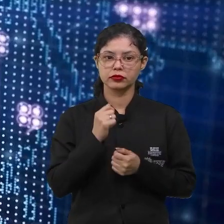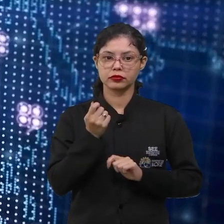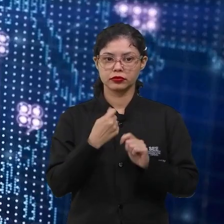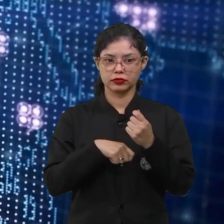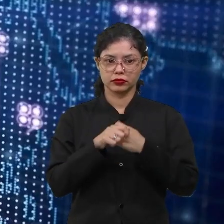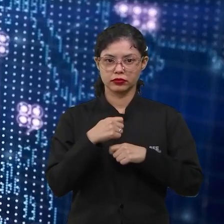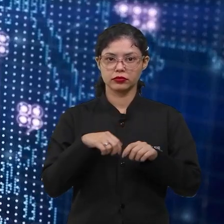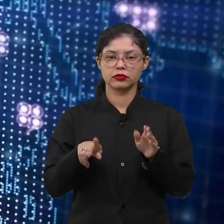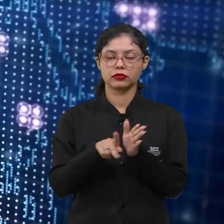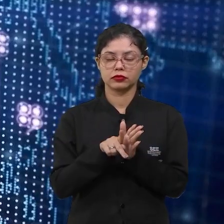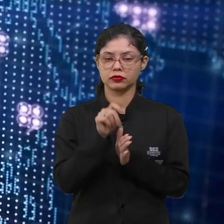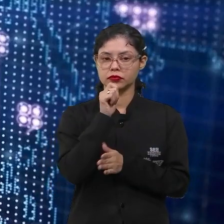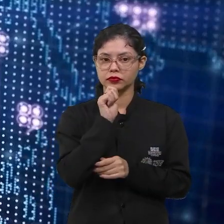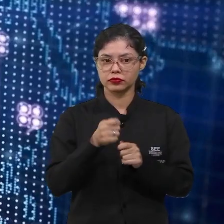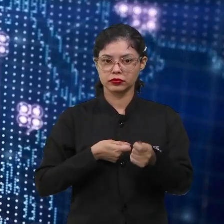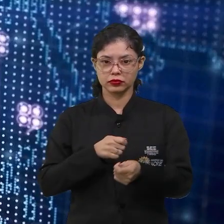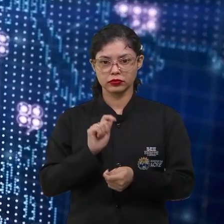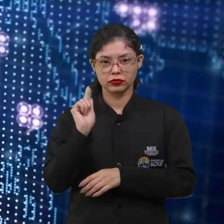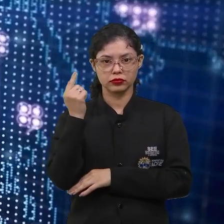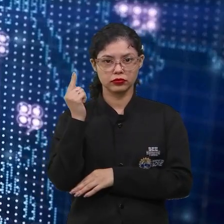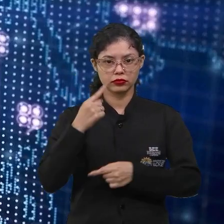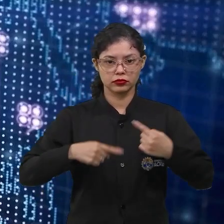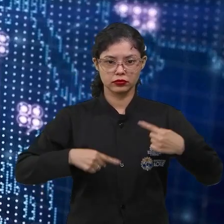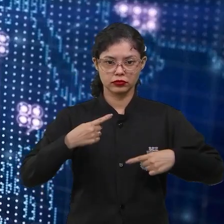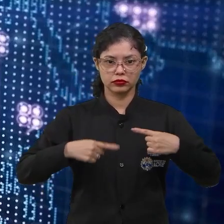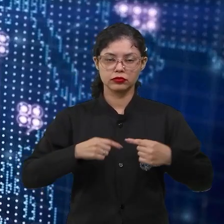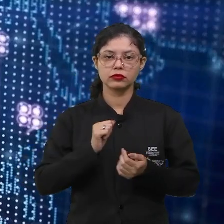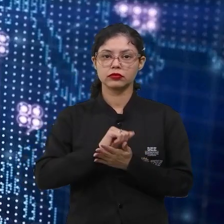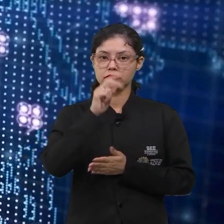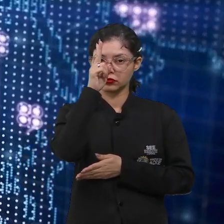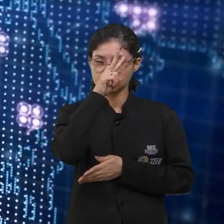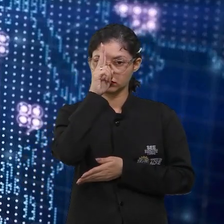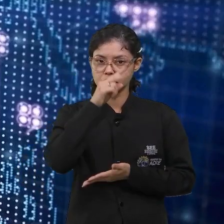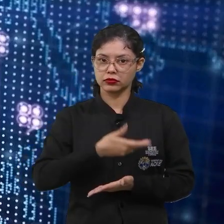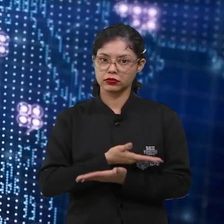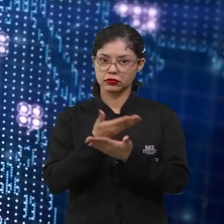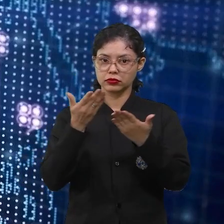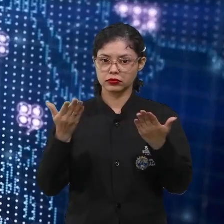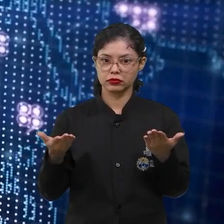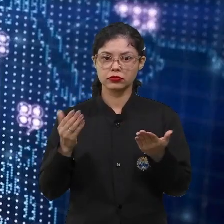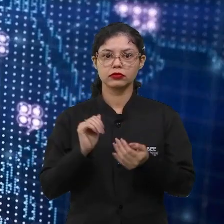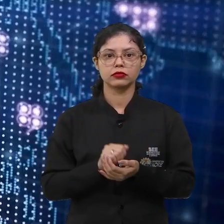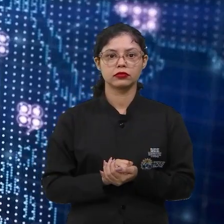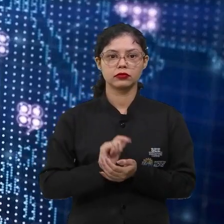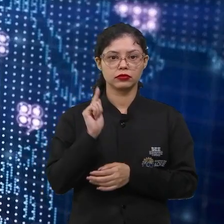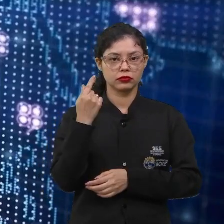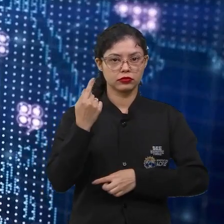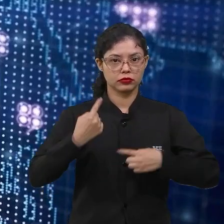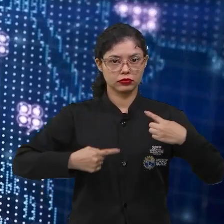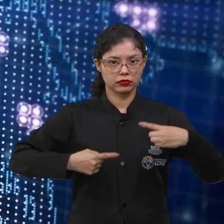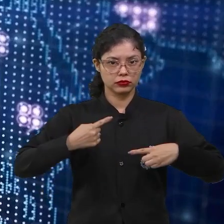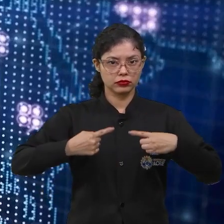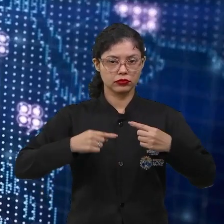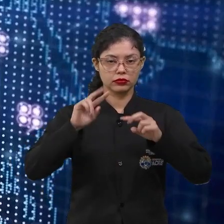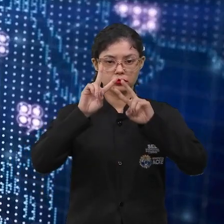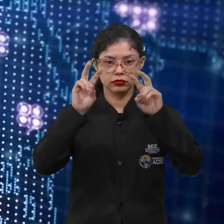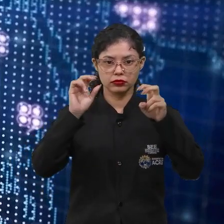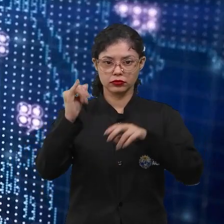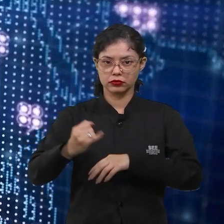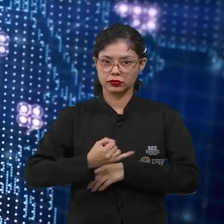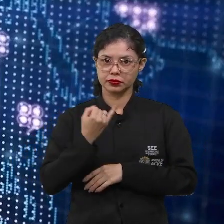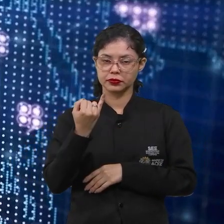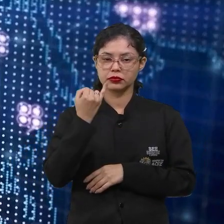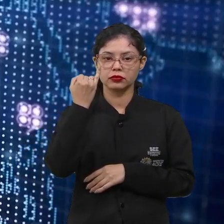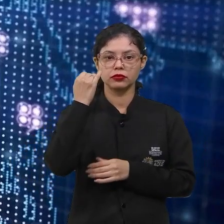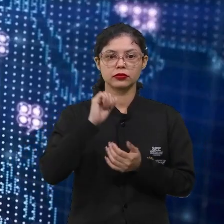e principalmente o controle geopolítico. Só para lembrar vocês, pessoal, a geopolítica é um tema